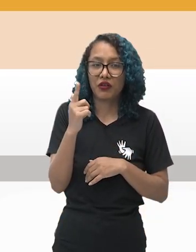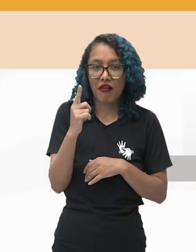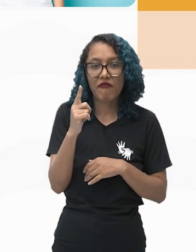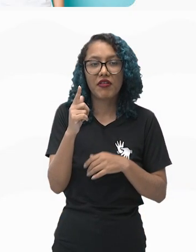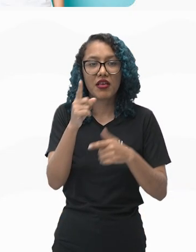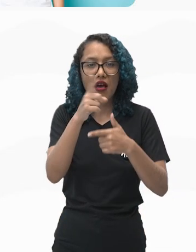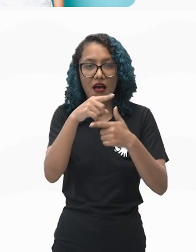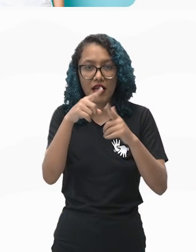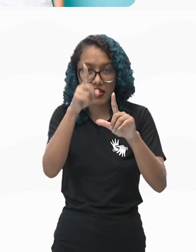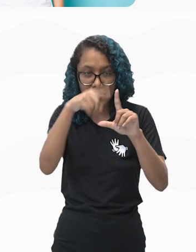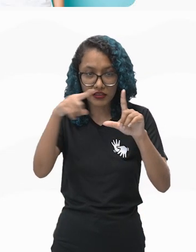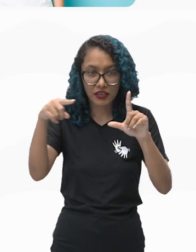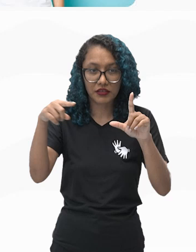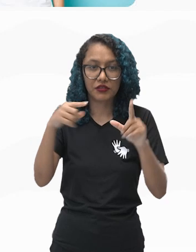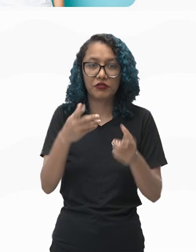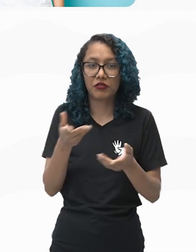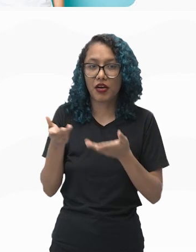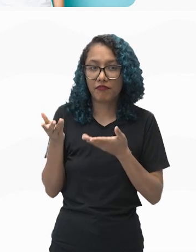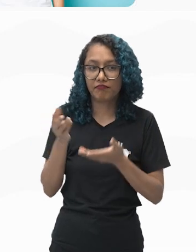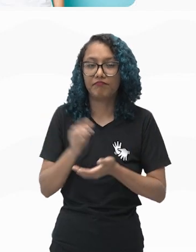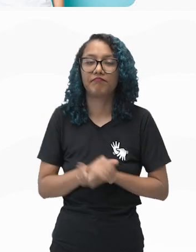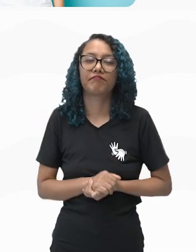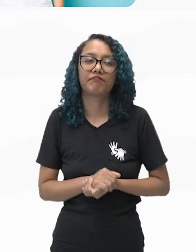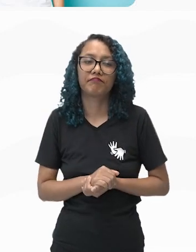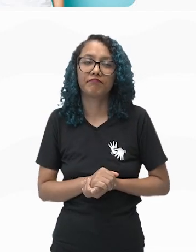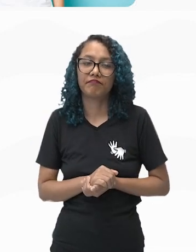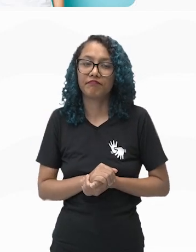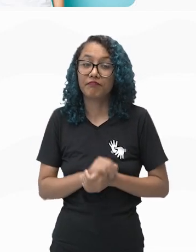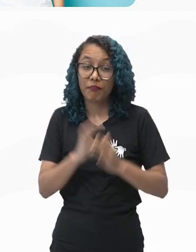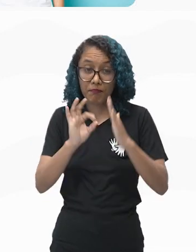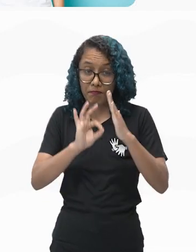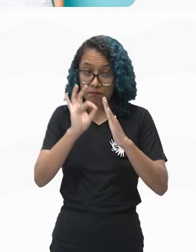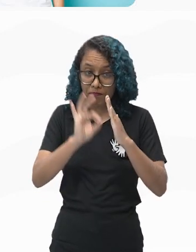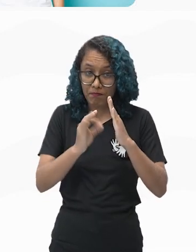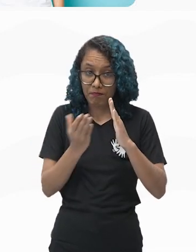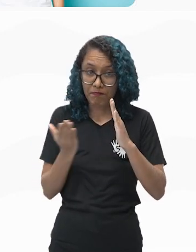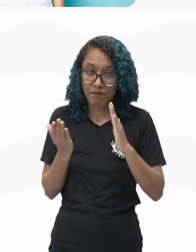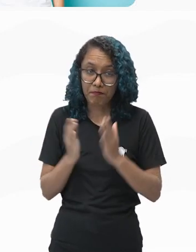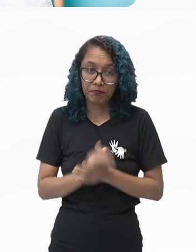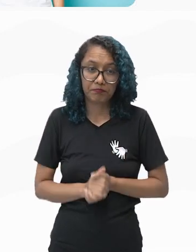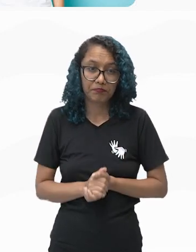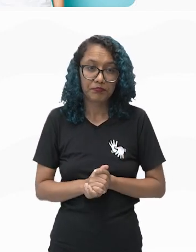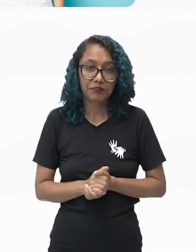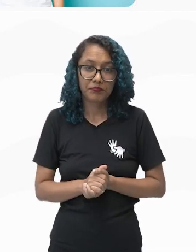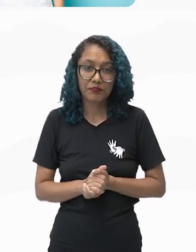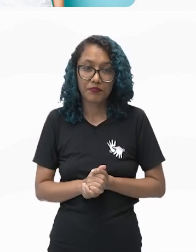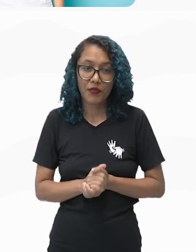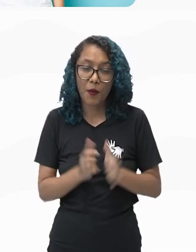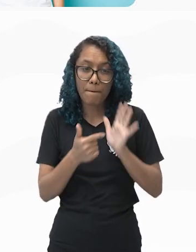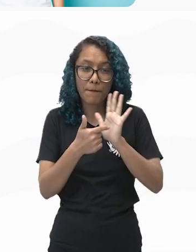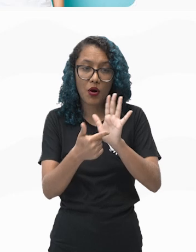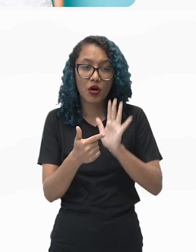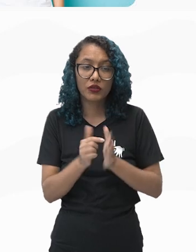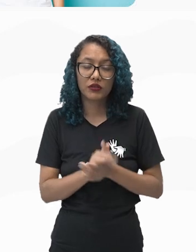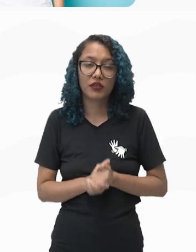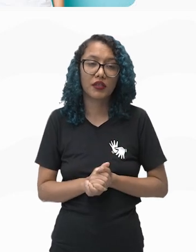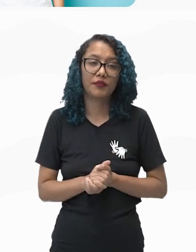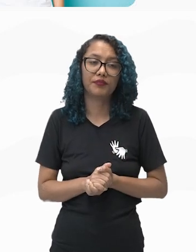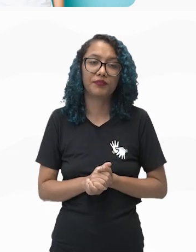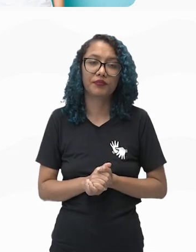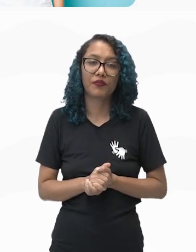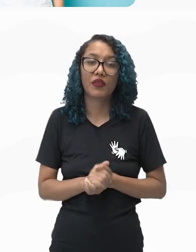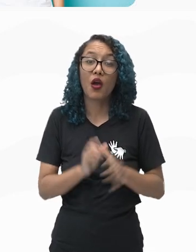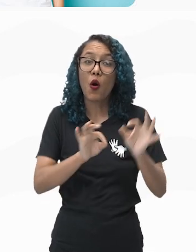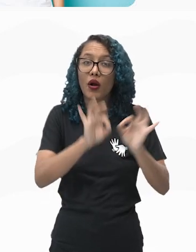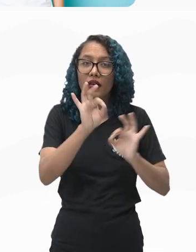né? Que traz aí esse sistema, quando nós separamos a sociedade brasileira por etnia,